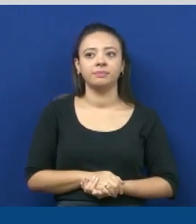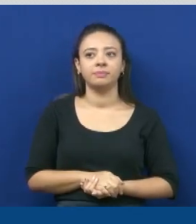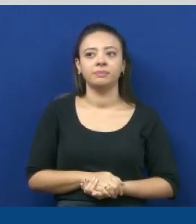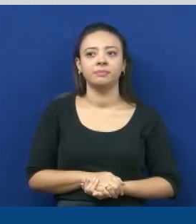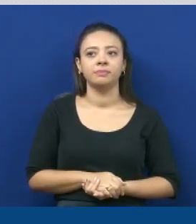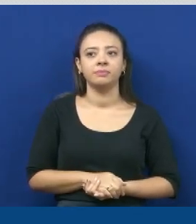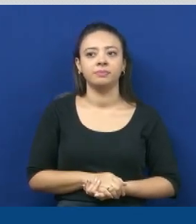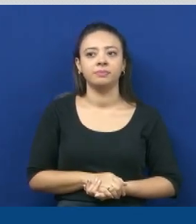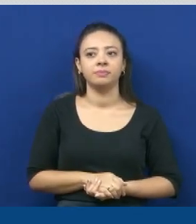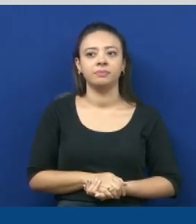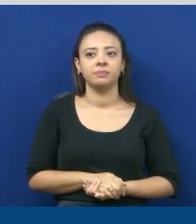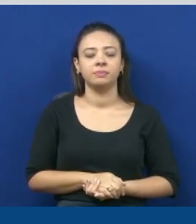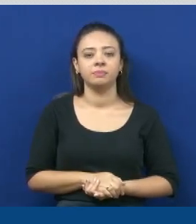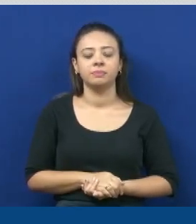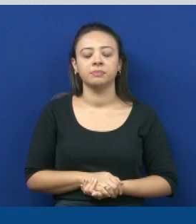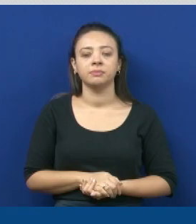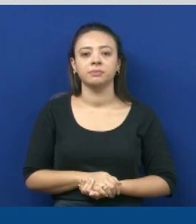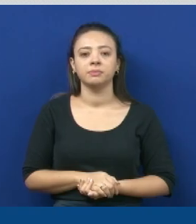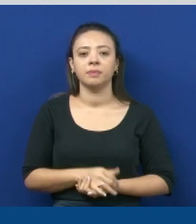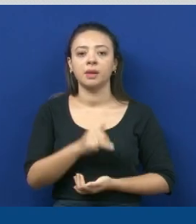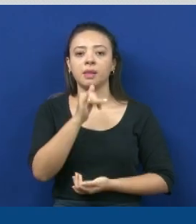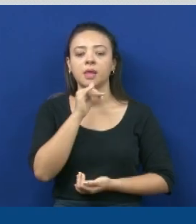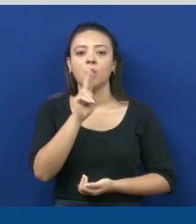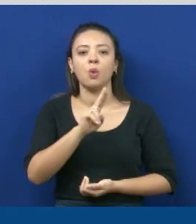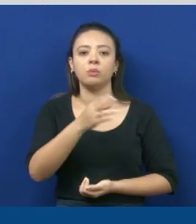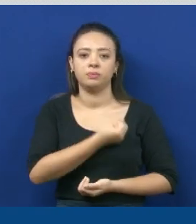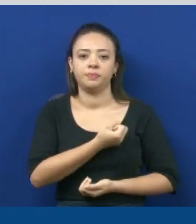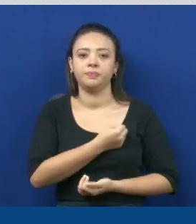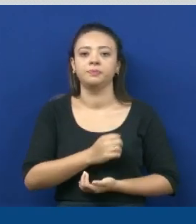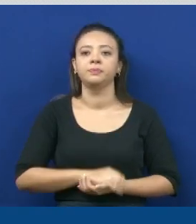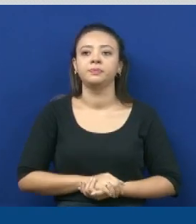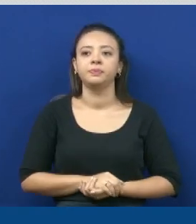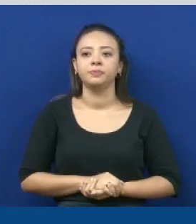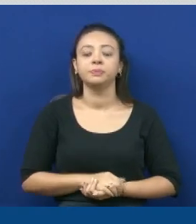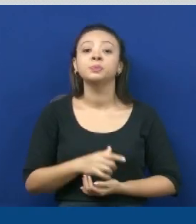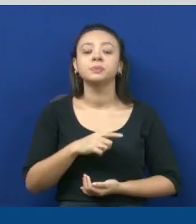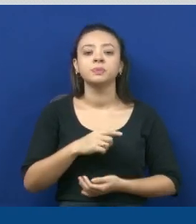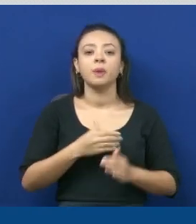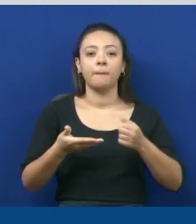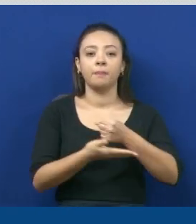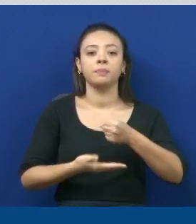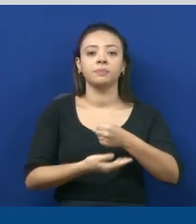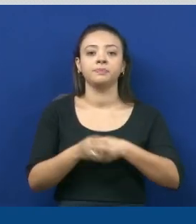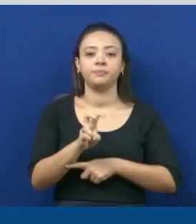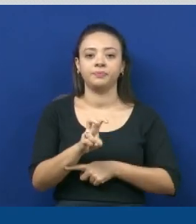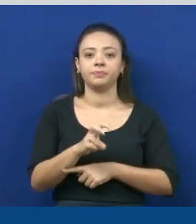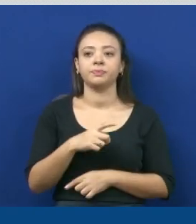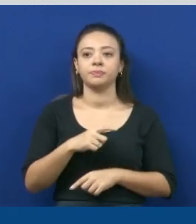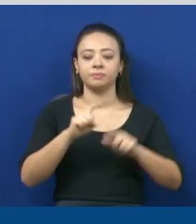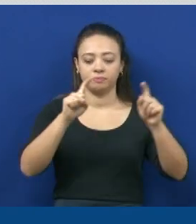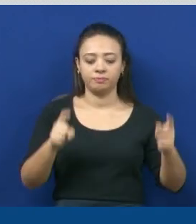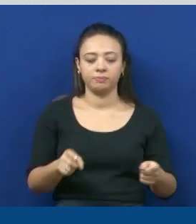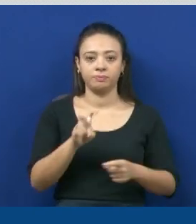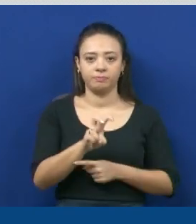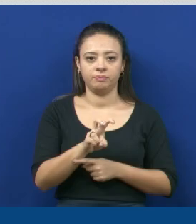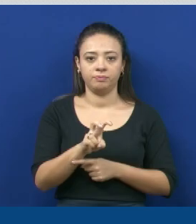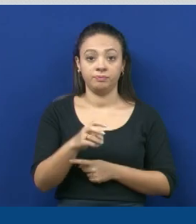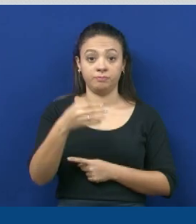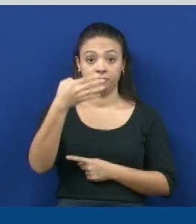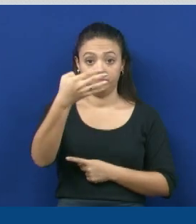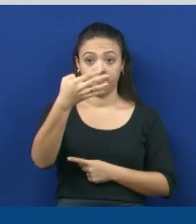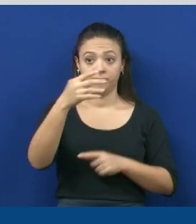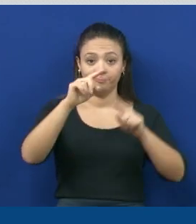De forma prática, vamos lá, o exemplo. Eu tenho ali uma base 5, número 5, que está elevado a 4, que